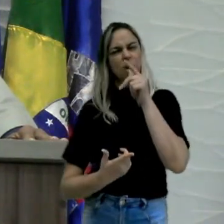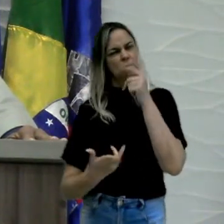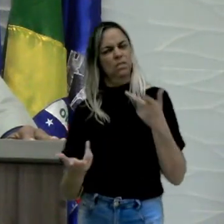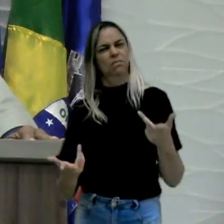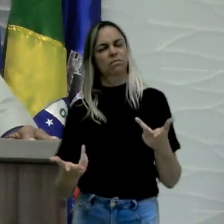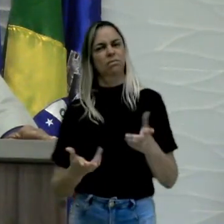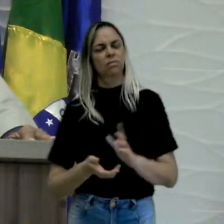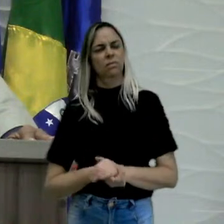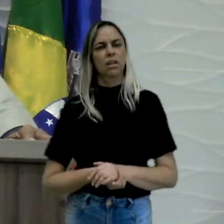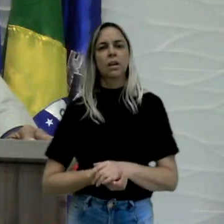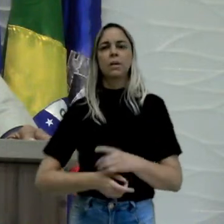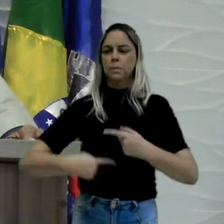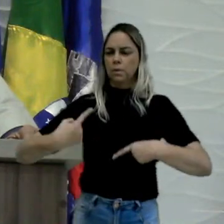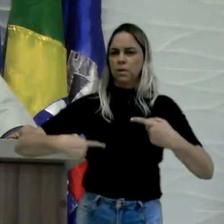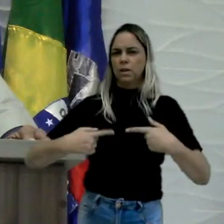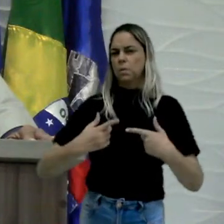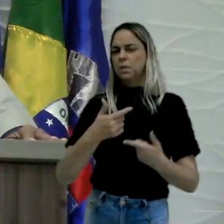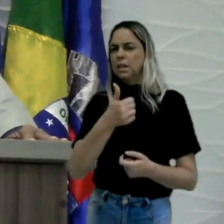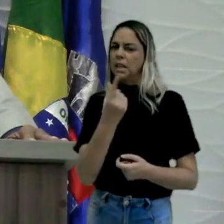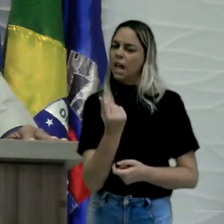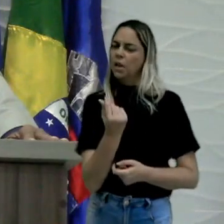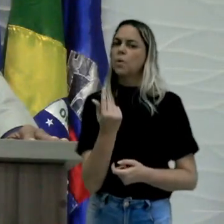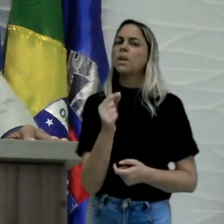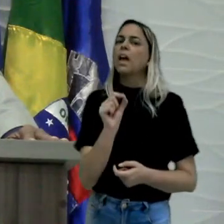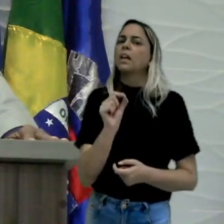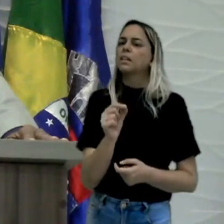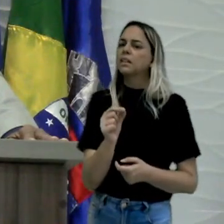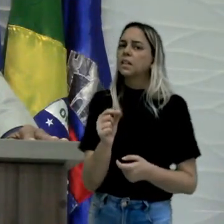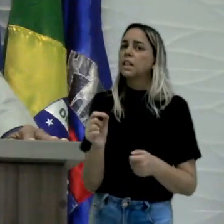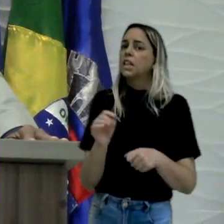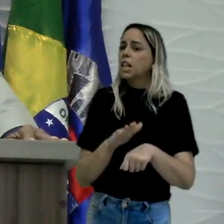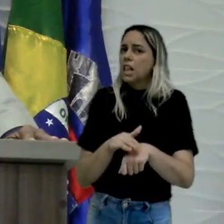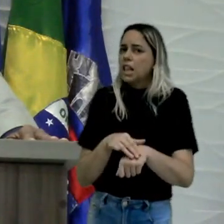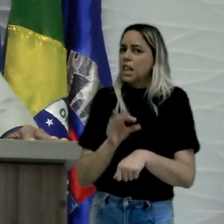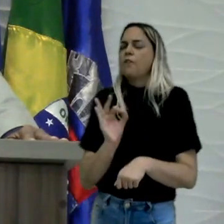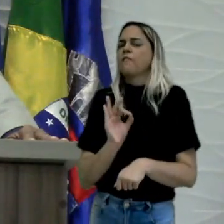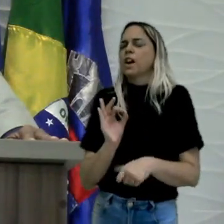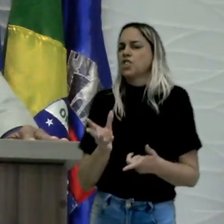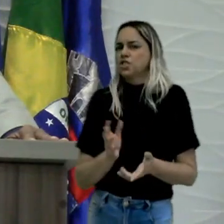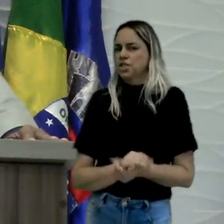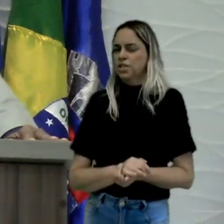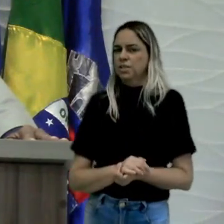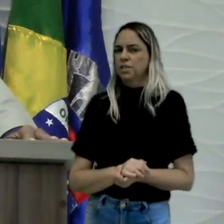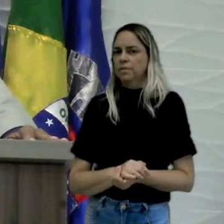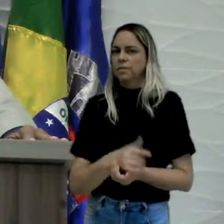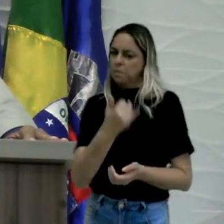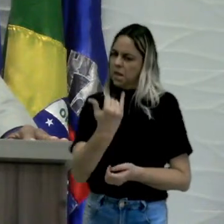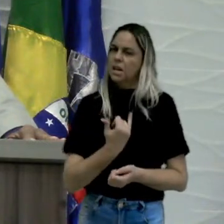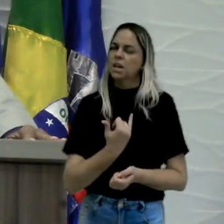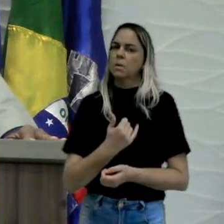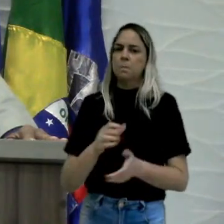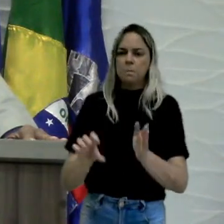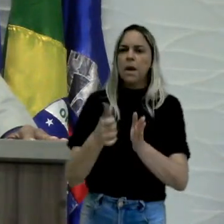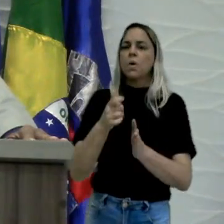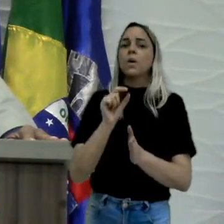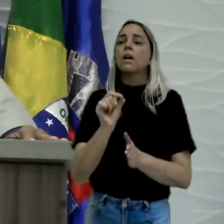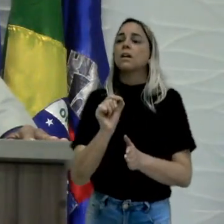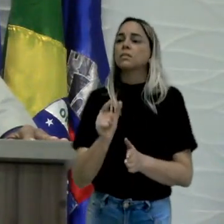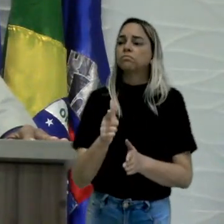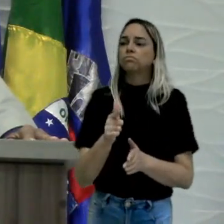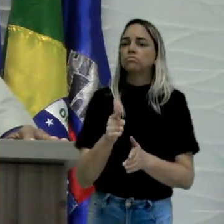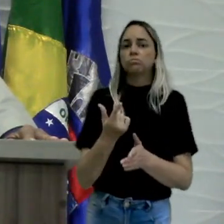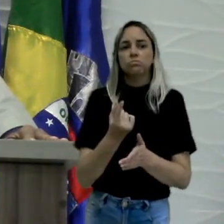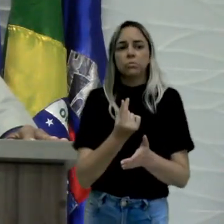não faz política com dinheiro? Me diga. Quem é que não gasta em política? Me diga, eu quero saber o primeiro quem é que não gasta. Que vem aqui e